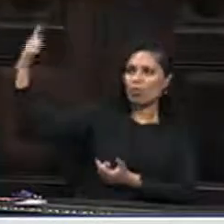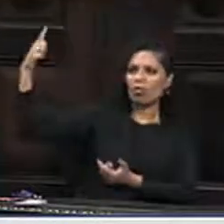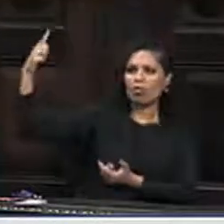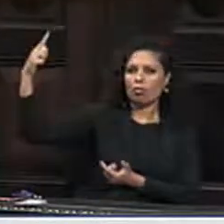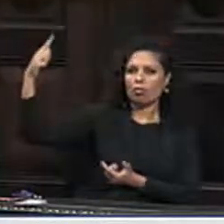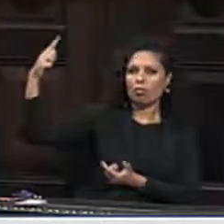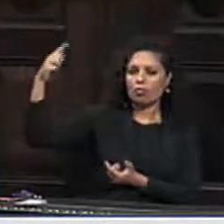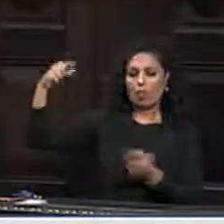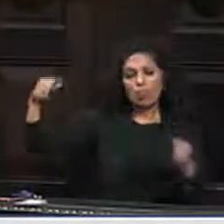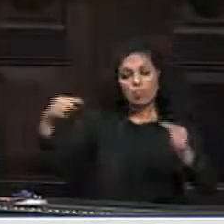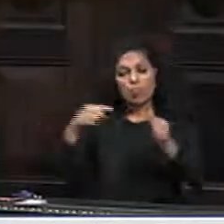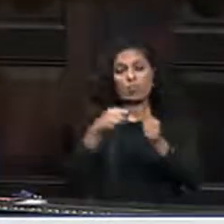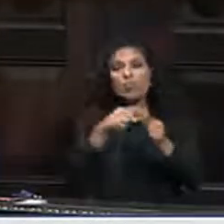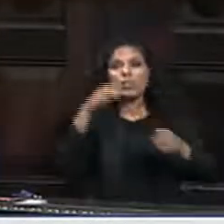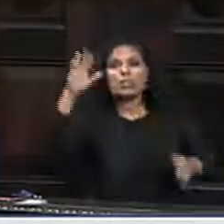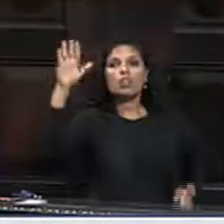narco,